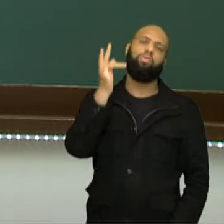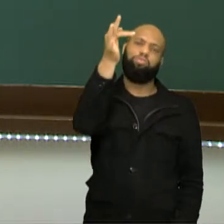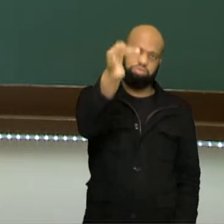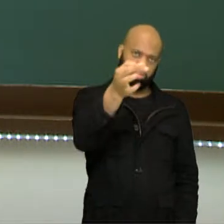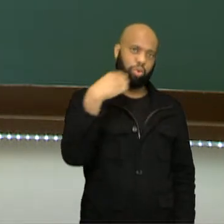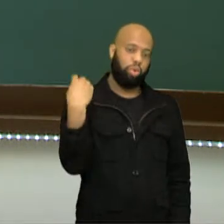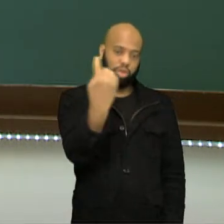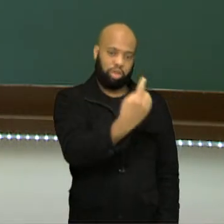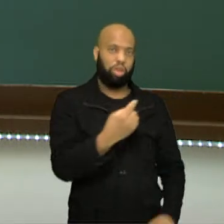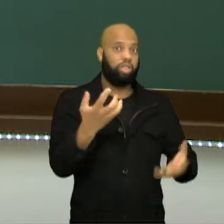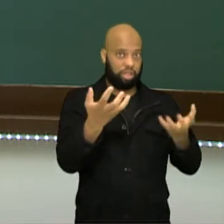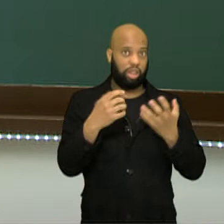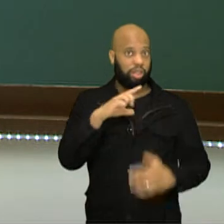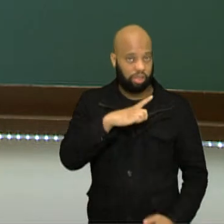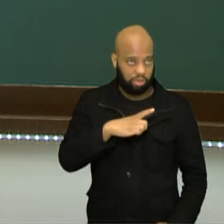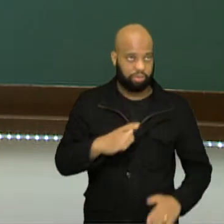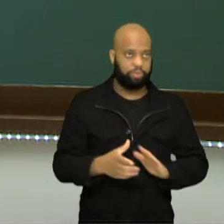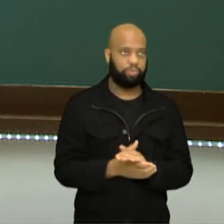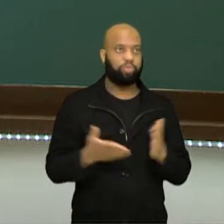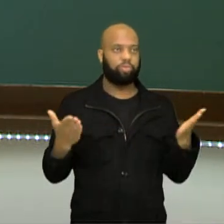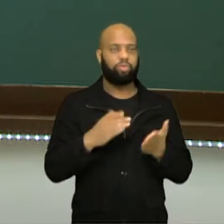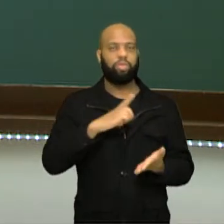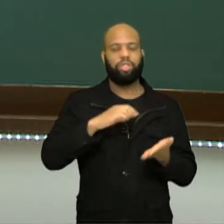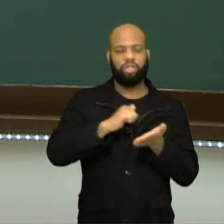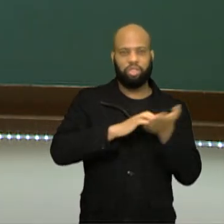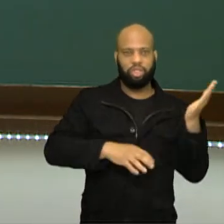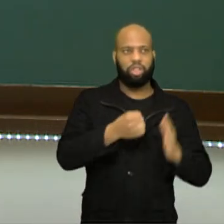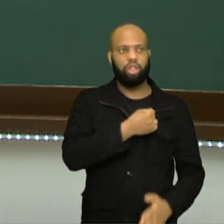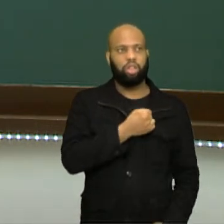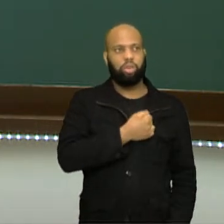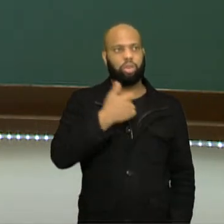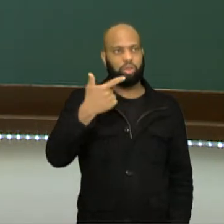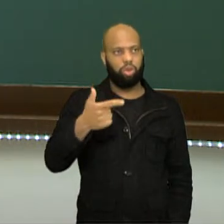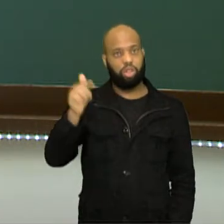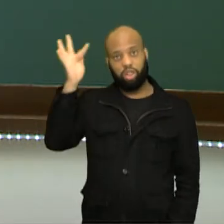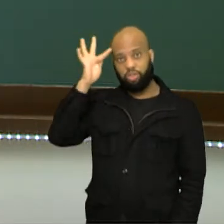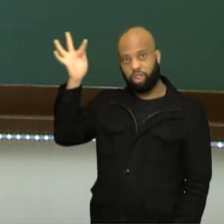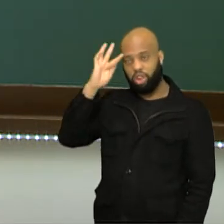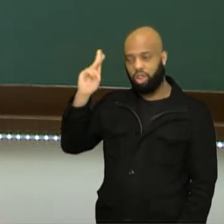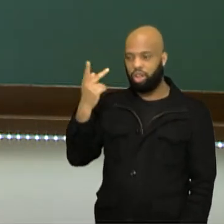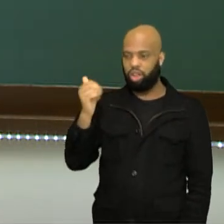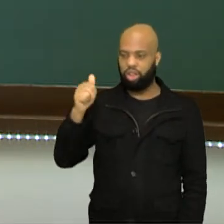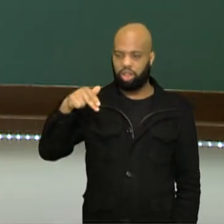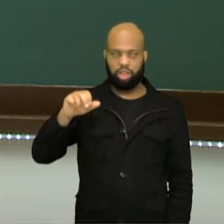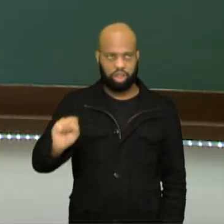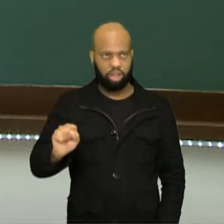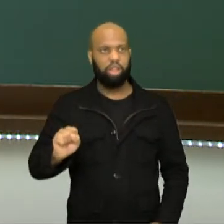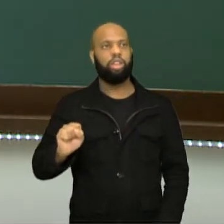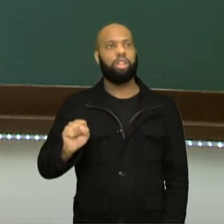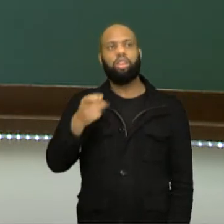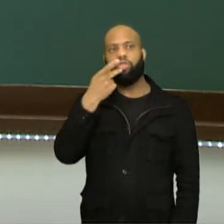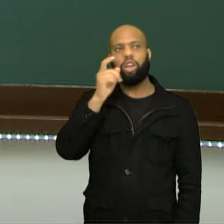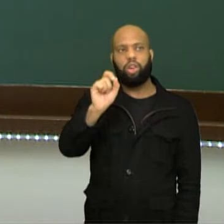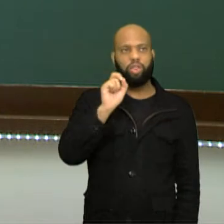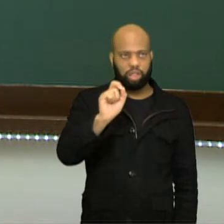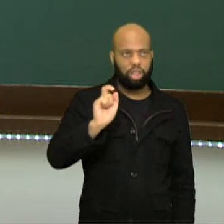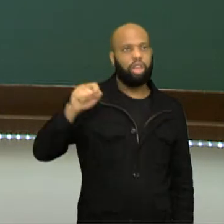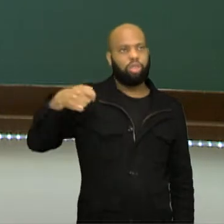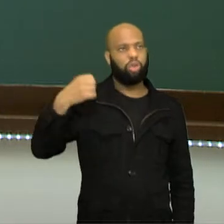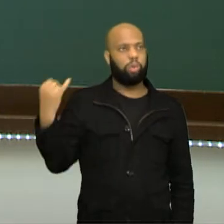que nós queremos ter. O filósofo Hans Jonas, vamos fazer uma atividade sobre isso. Fala